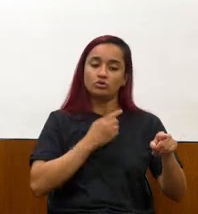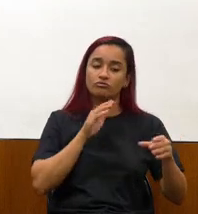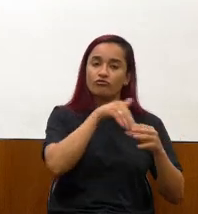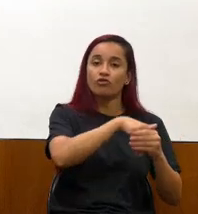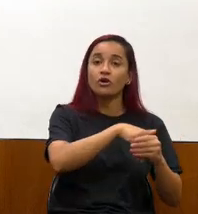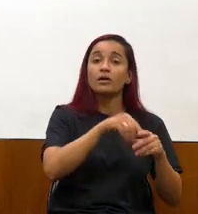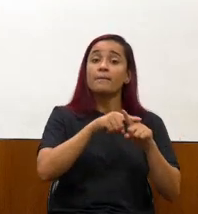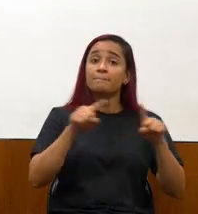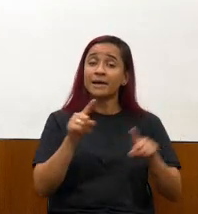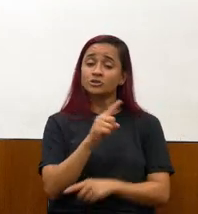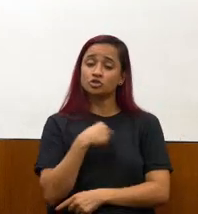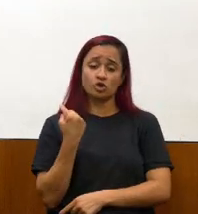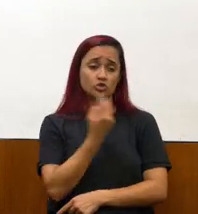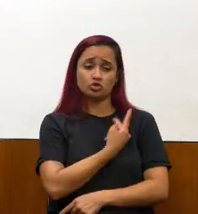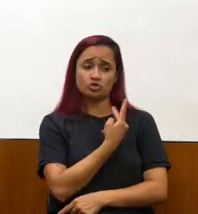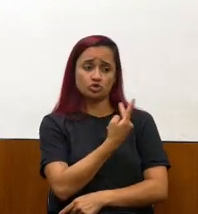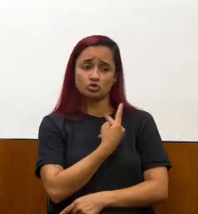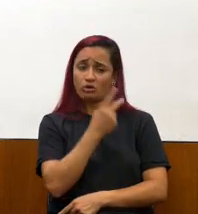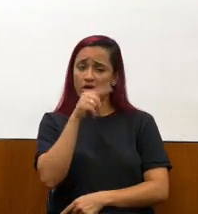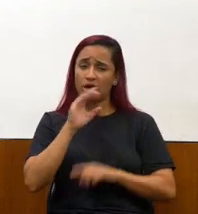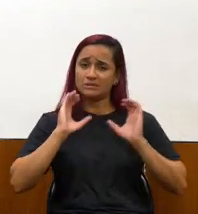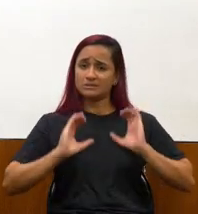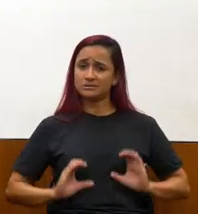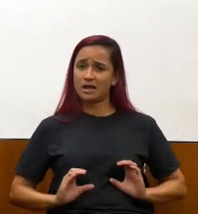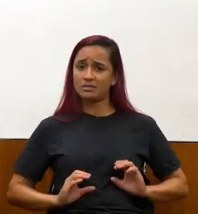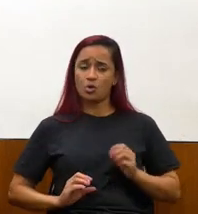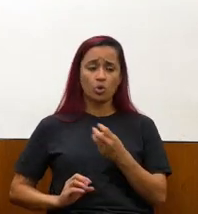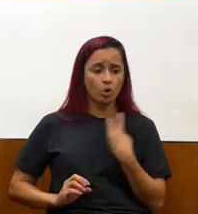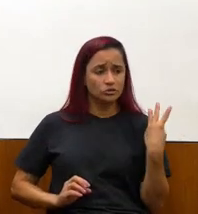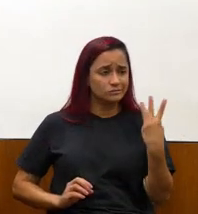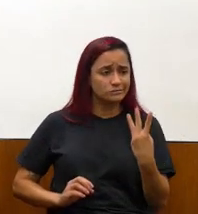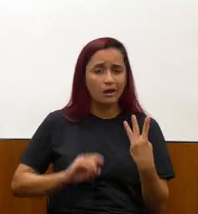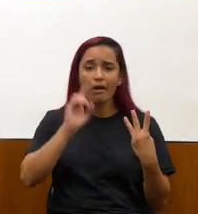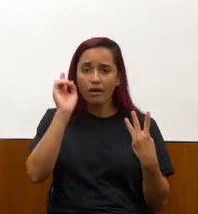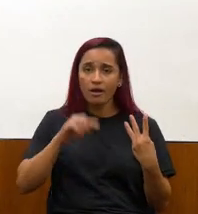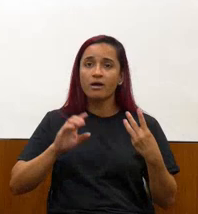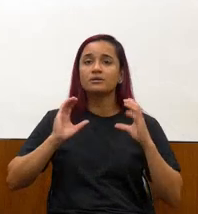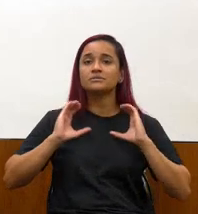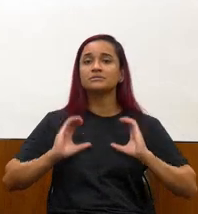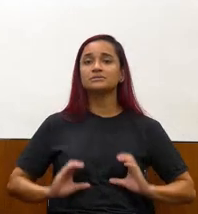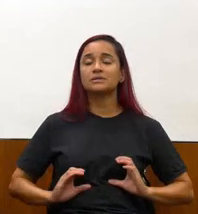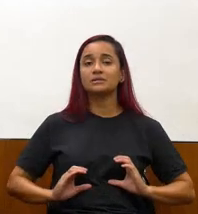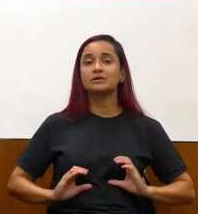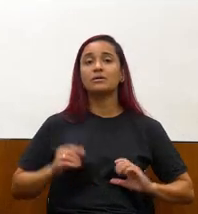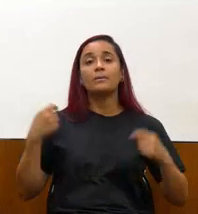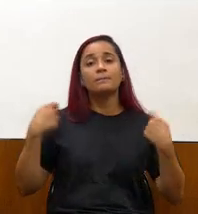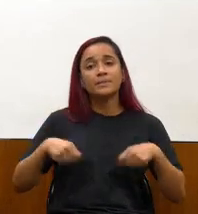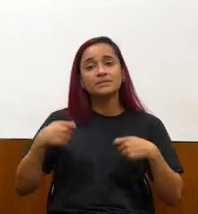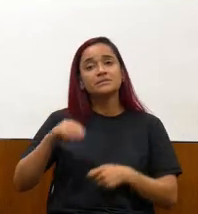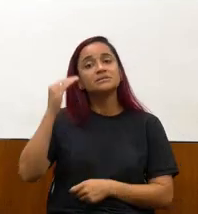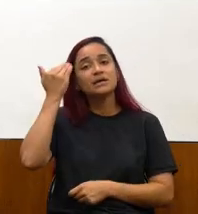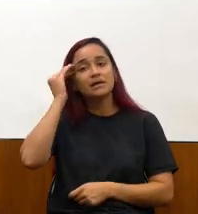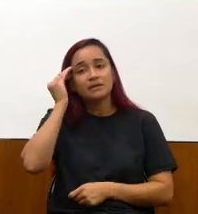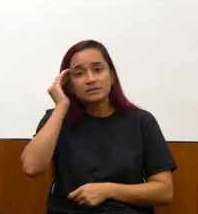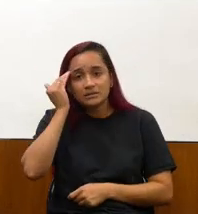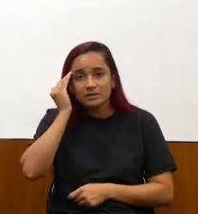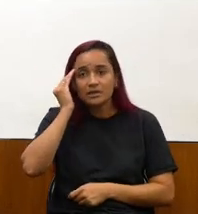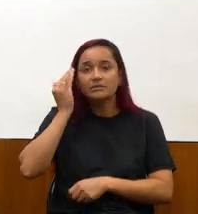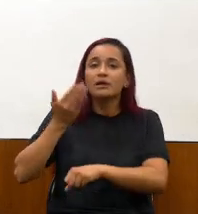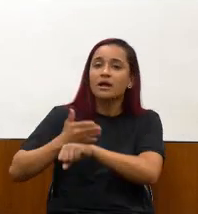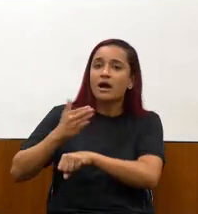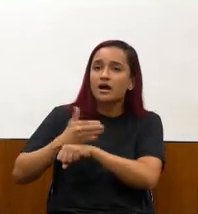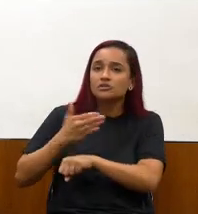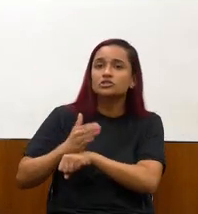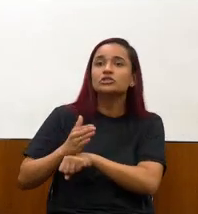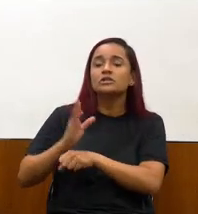somos cidadãos, nós três somos cidadãos, e nós precisamos entender e agir dentro dos nossos